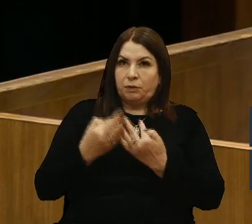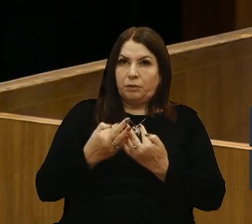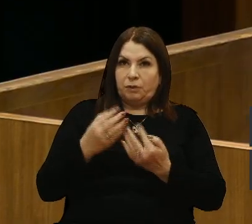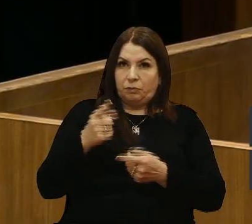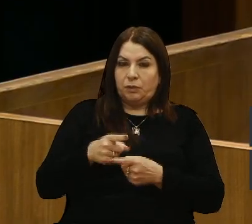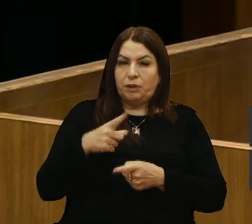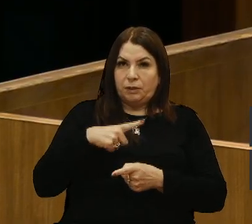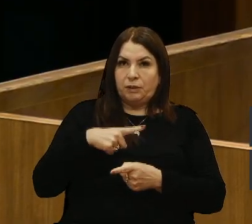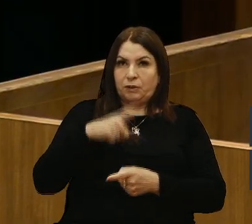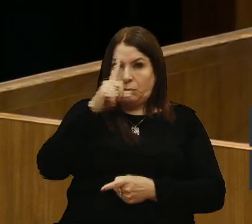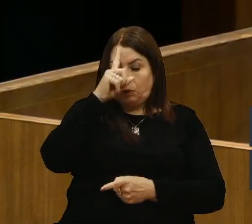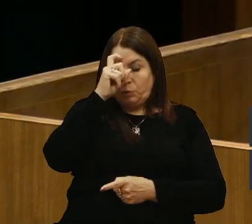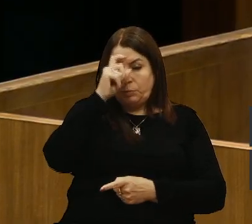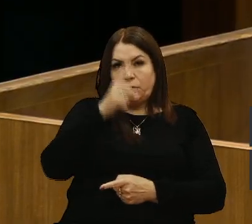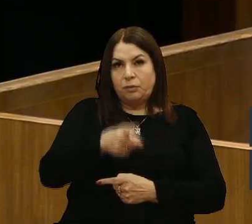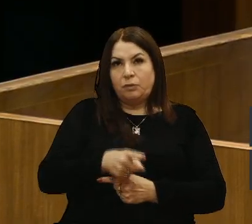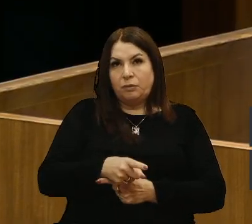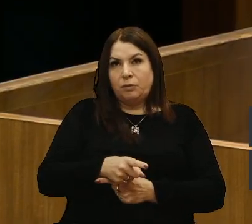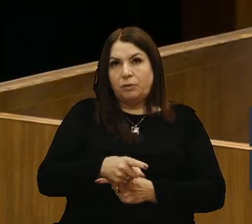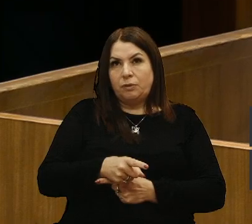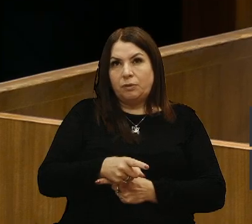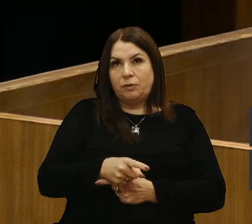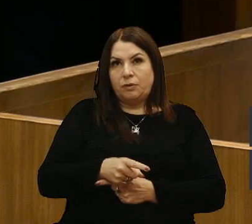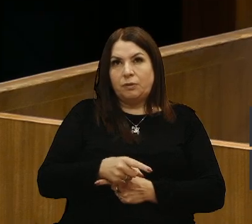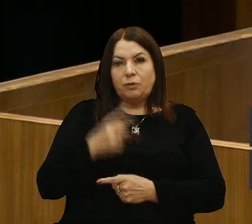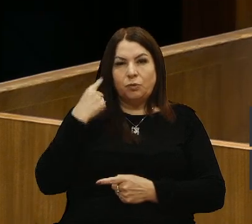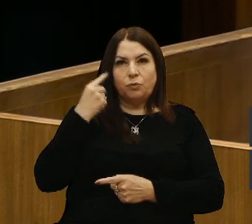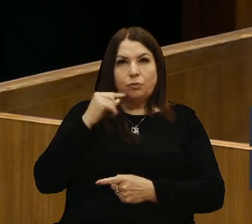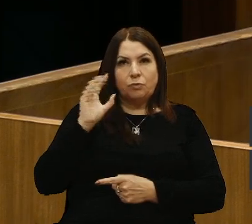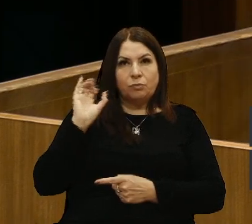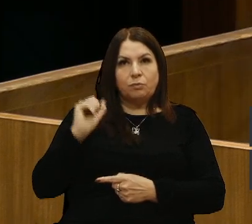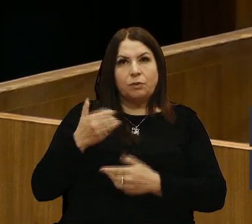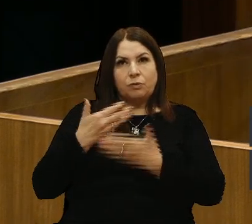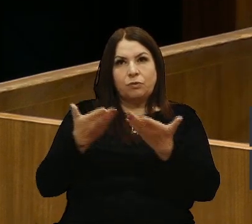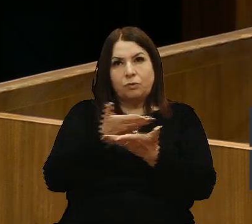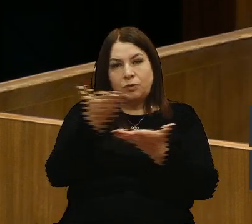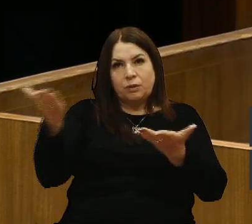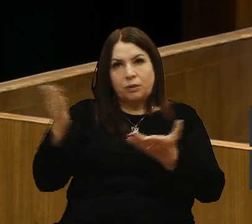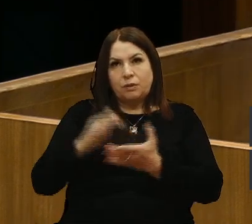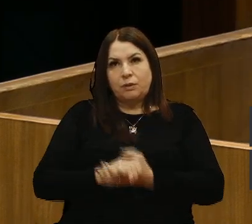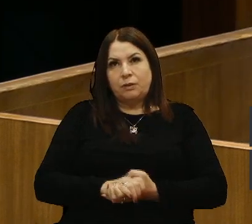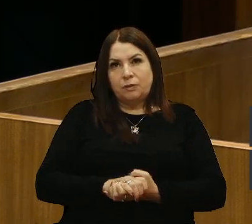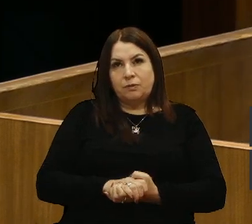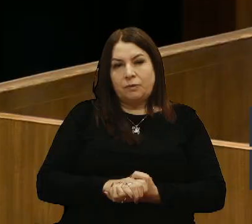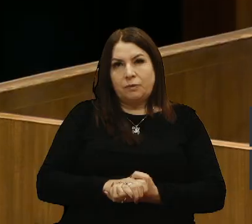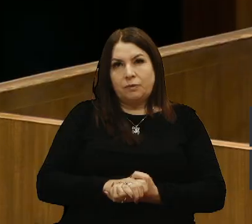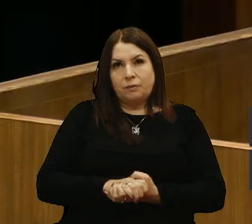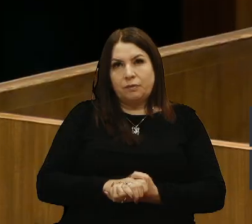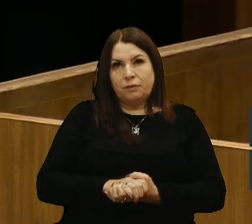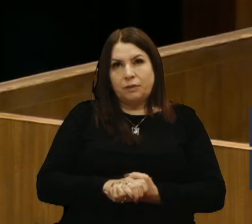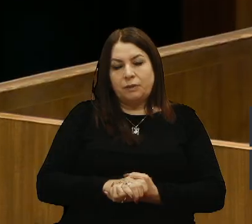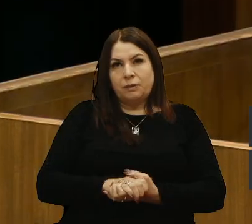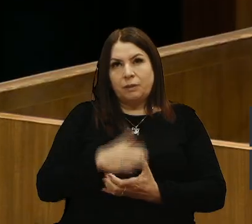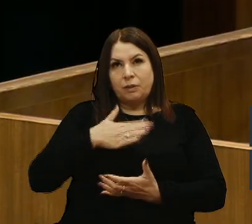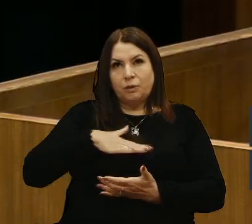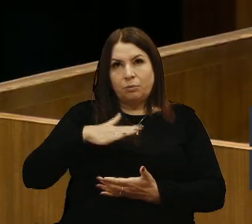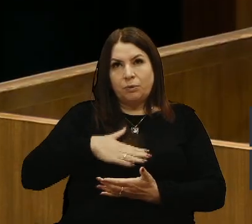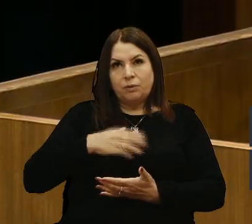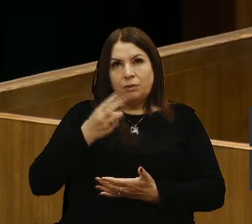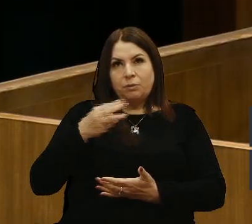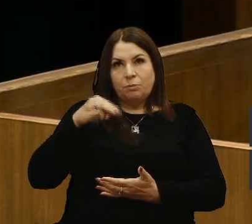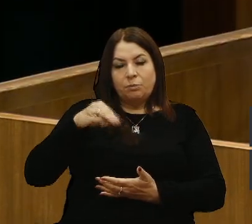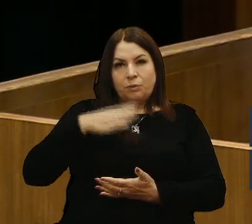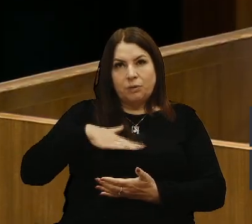já esteve hospitalizado, eu não sou surdo, vereador Jack, já vou atender a sua parte, já disse. Tá, mas calma, ainda tem 3